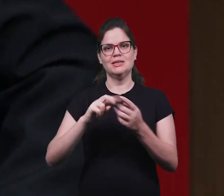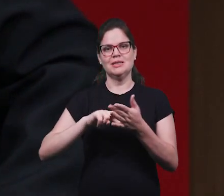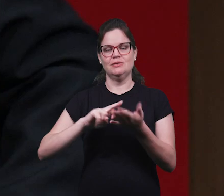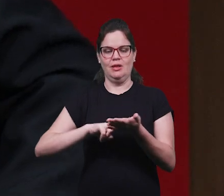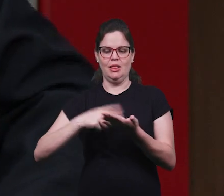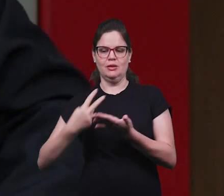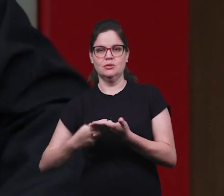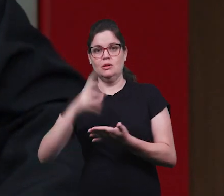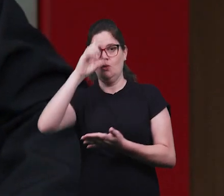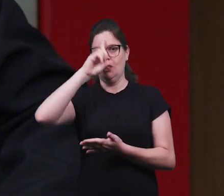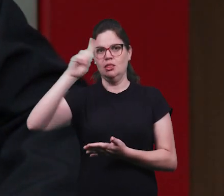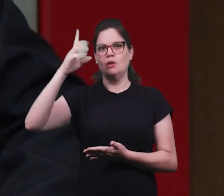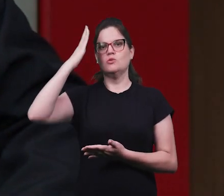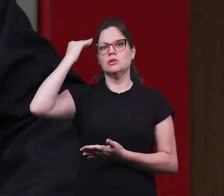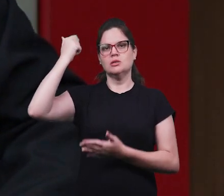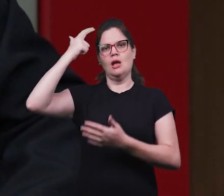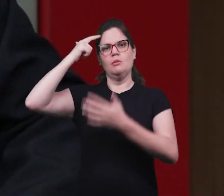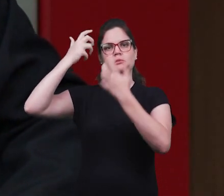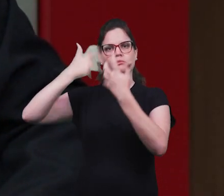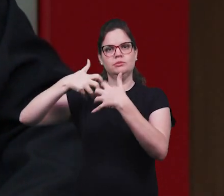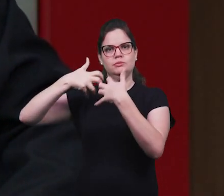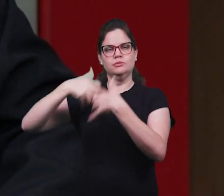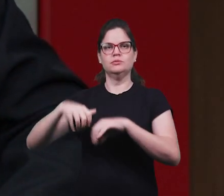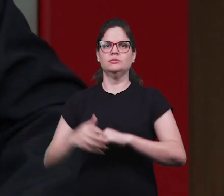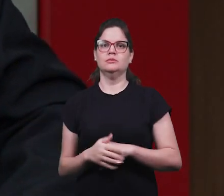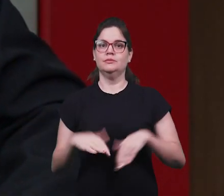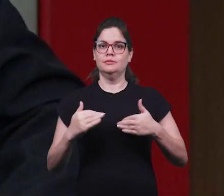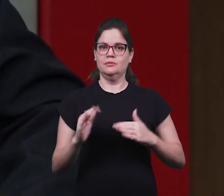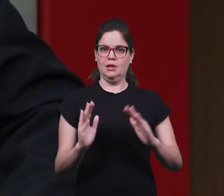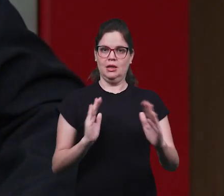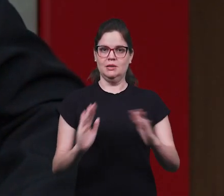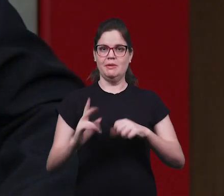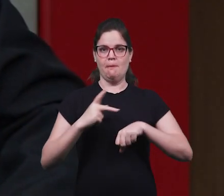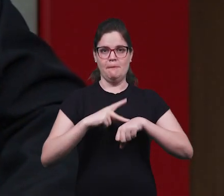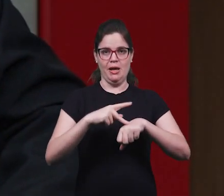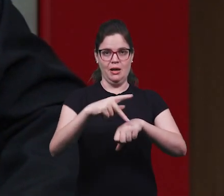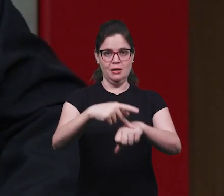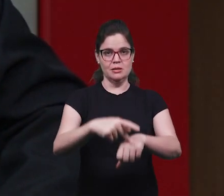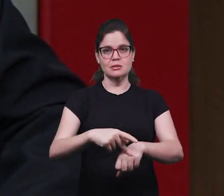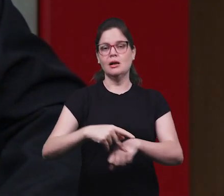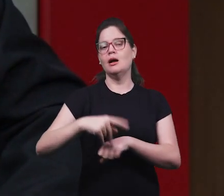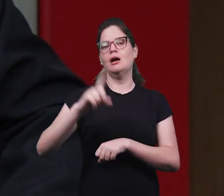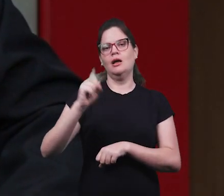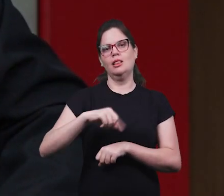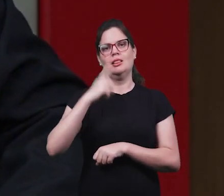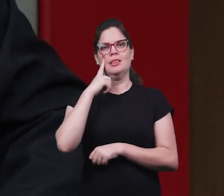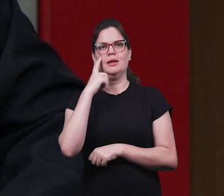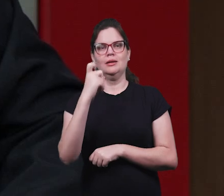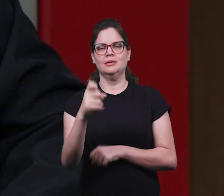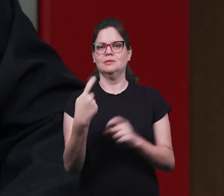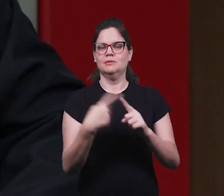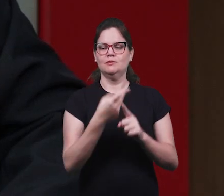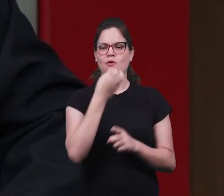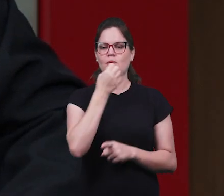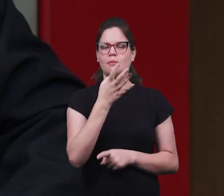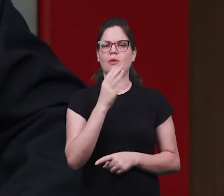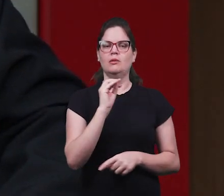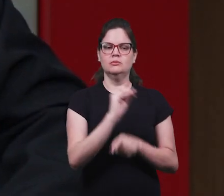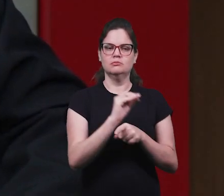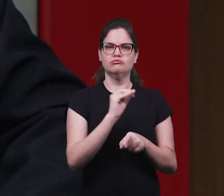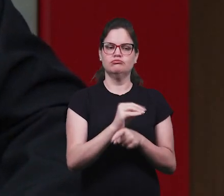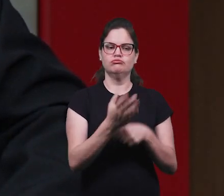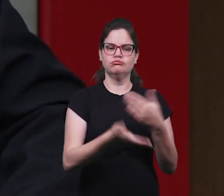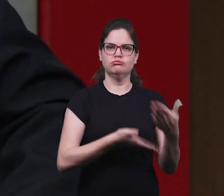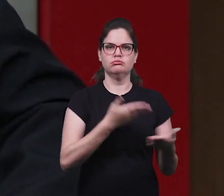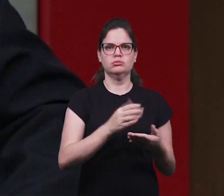Deus que pensa. Então, esse reinado persa foi um reinado interessante, né? Foi um reinado que foi bom para o povo de